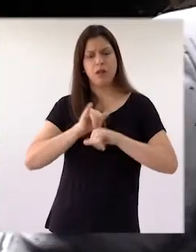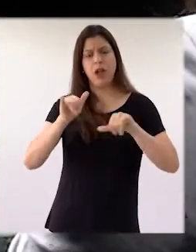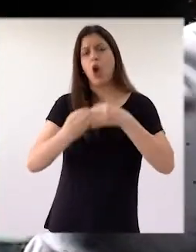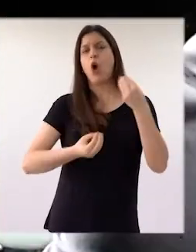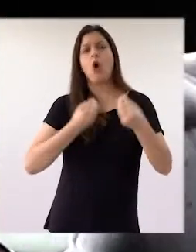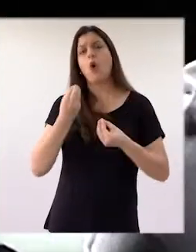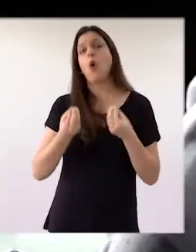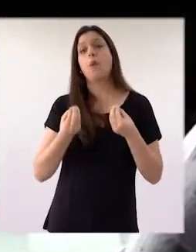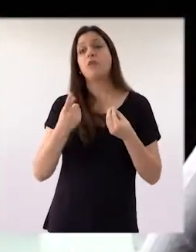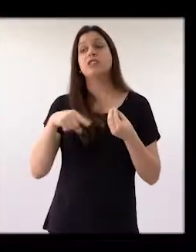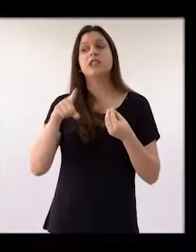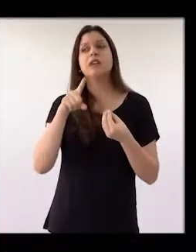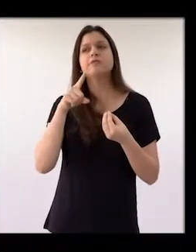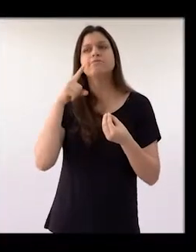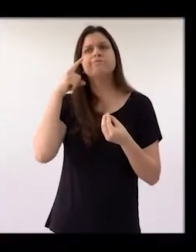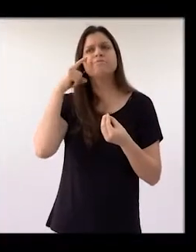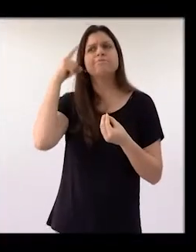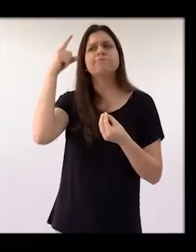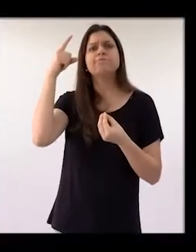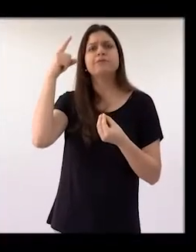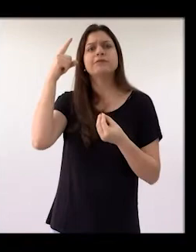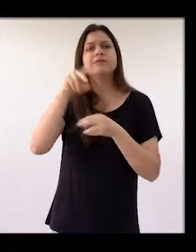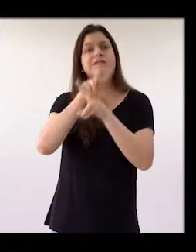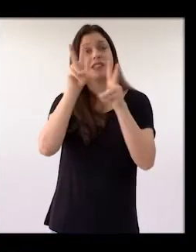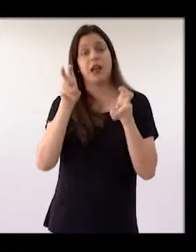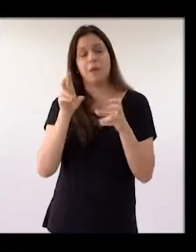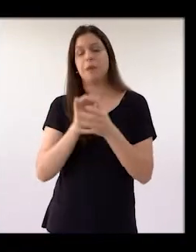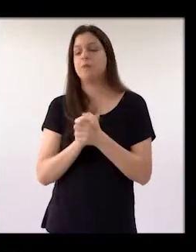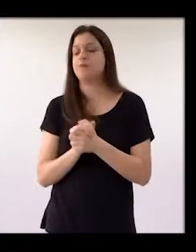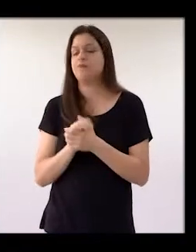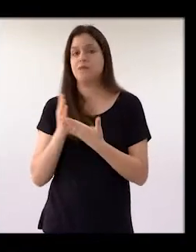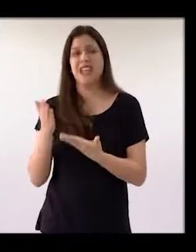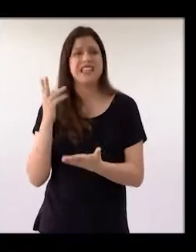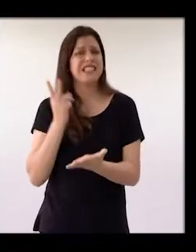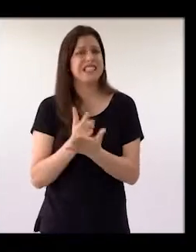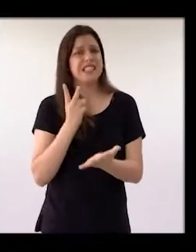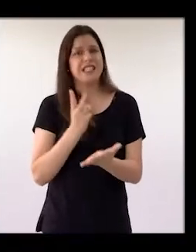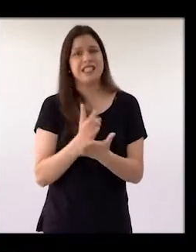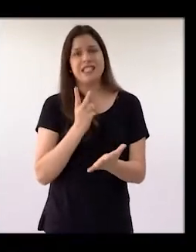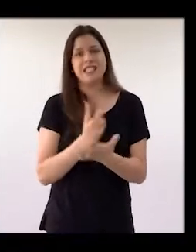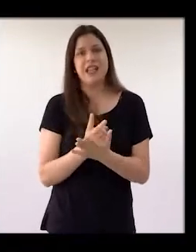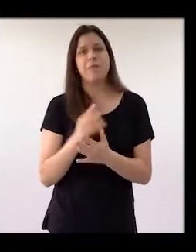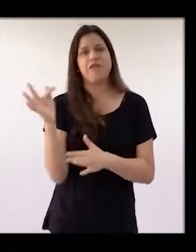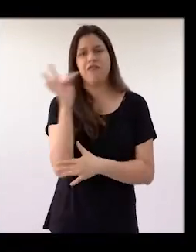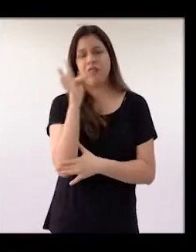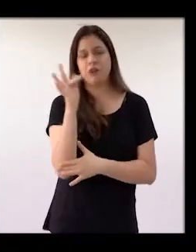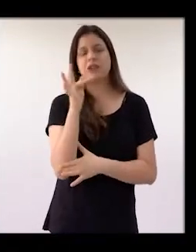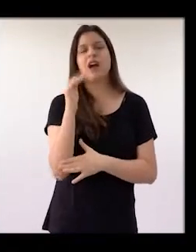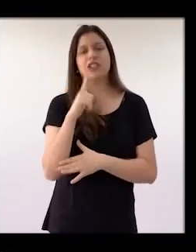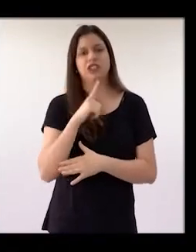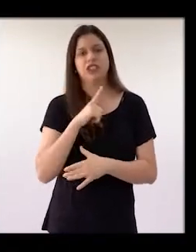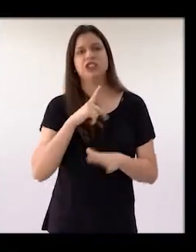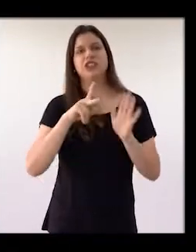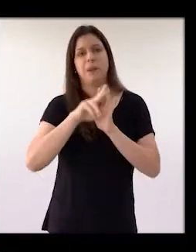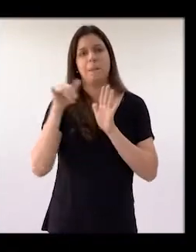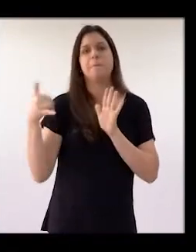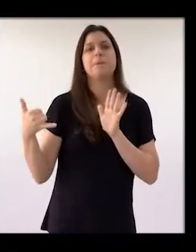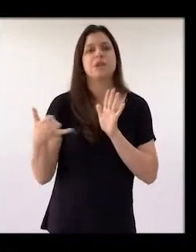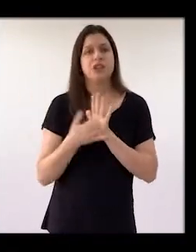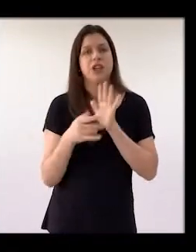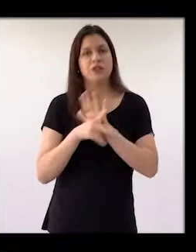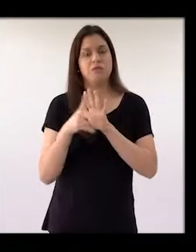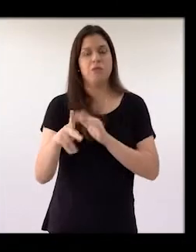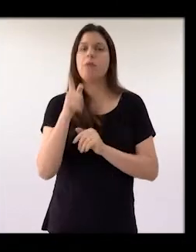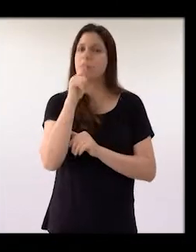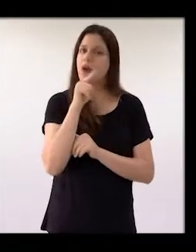orientador chegaram nessa temática? Bom, eu desde a graduação eu comecei a trabalhar com água e esgoto, até a gente participar de um projeto, que era junto